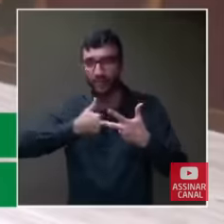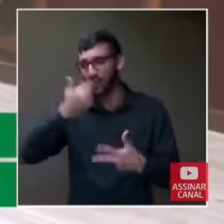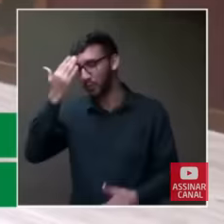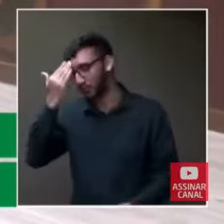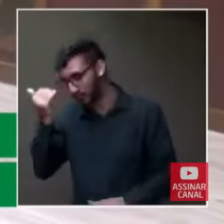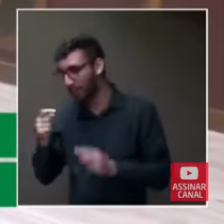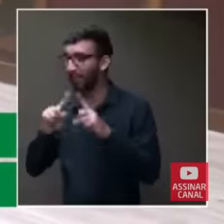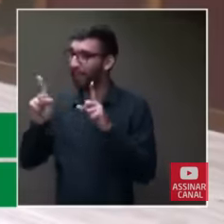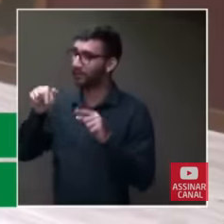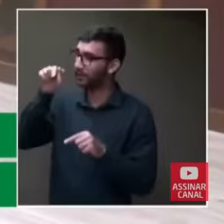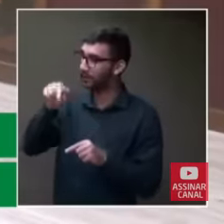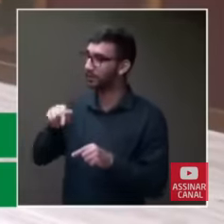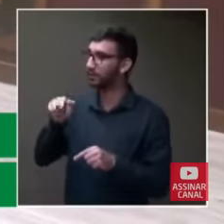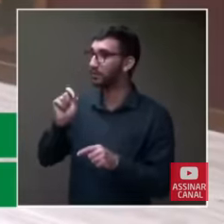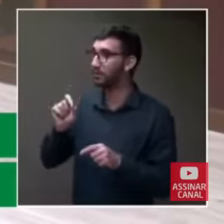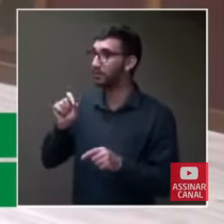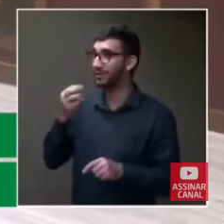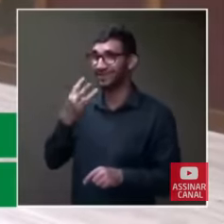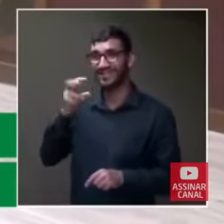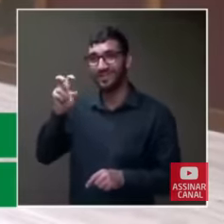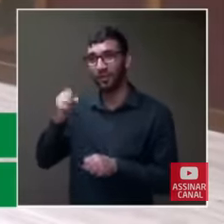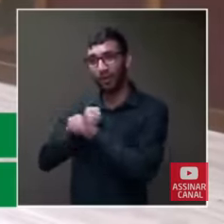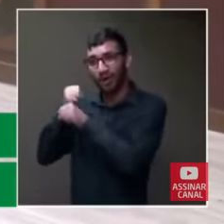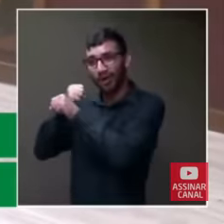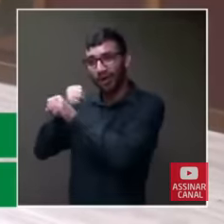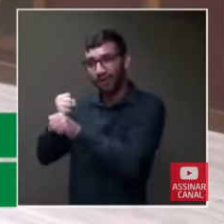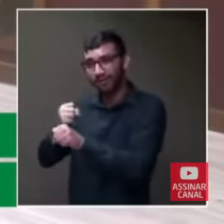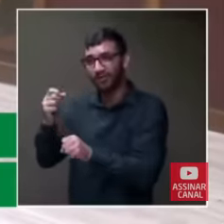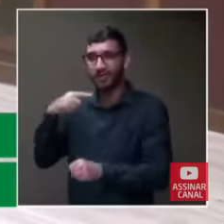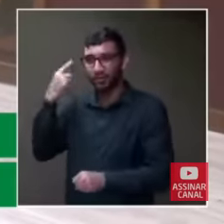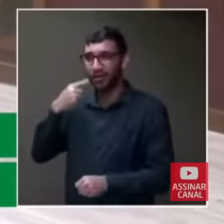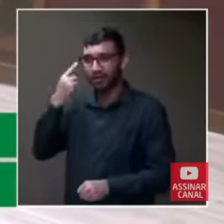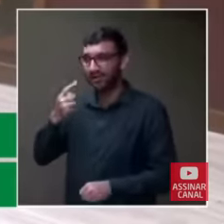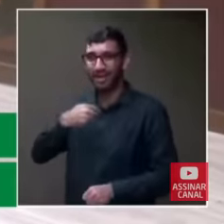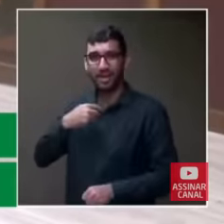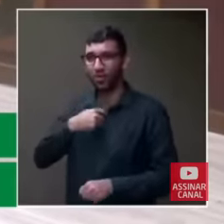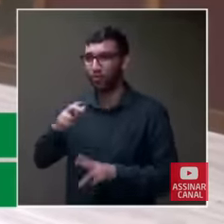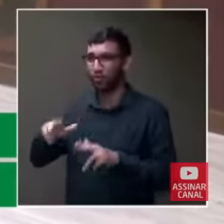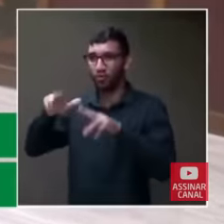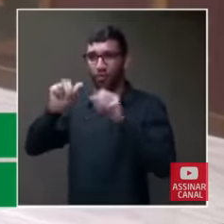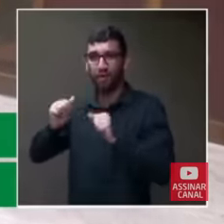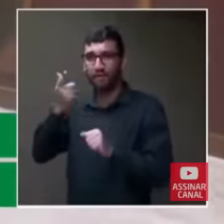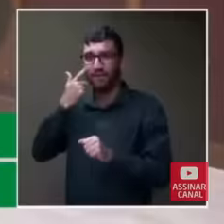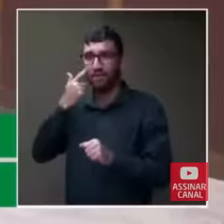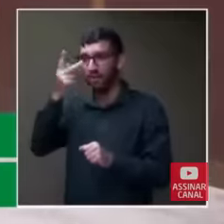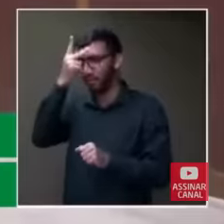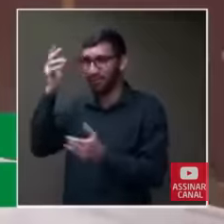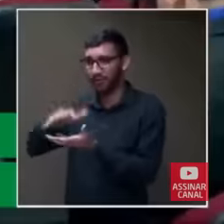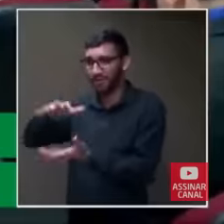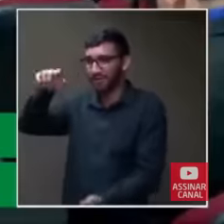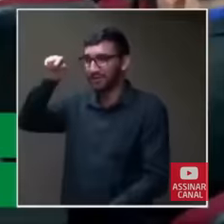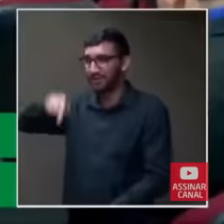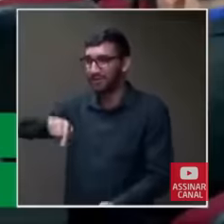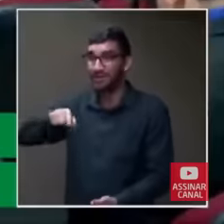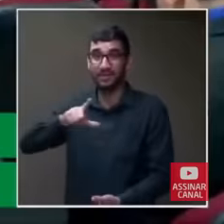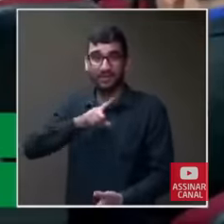excelência, mas é uma situação que em 35 anos e meio de advocacia, eu nunca vi uma pessoa da idade desta